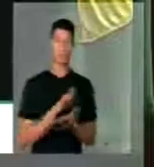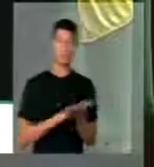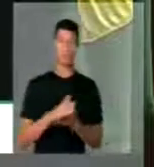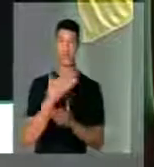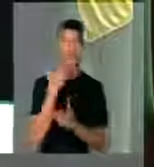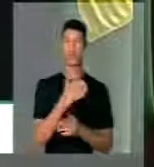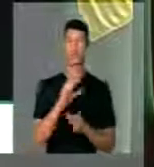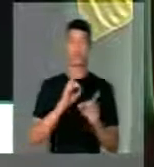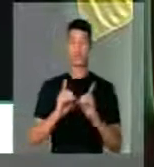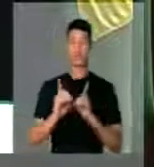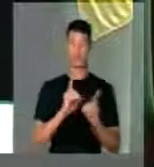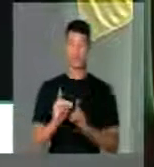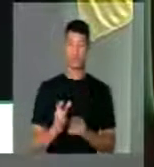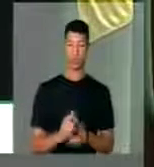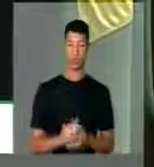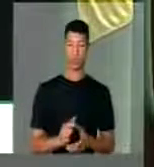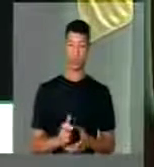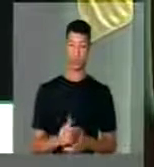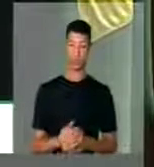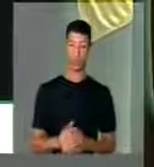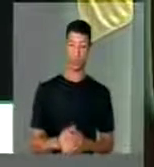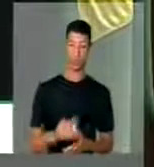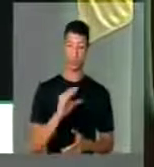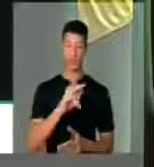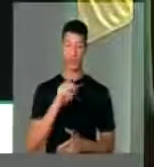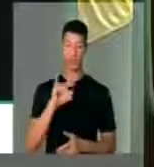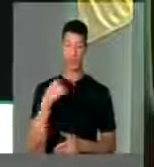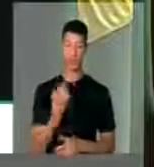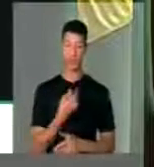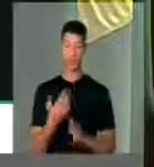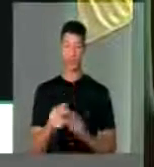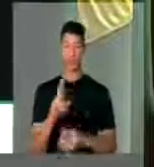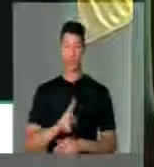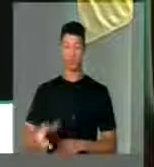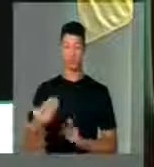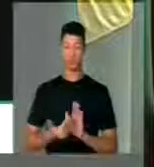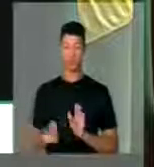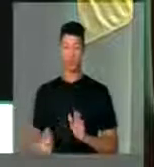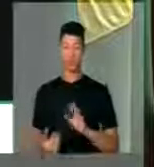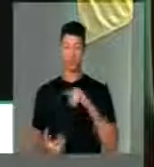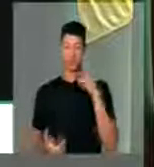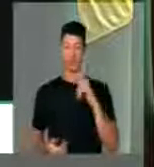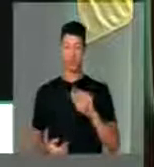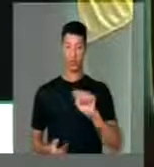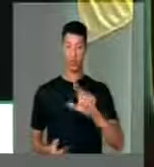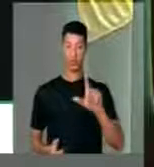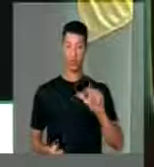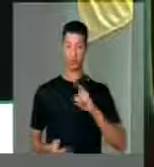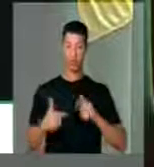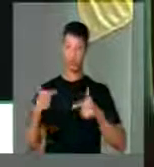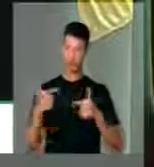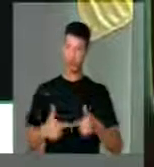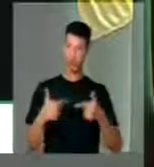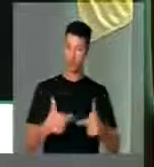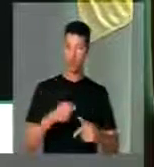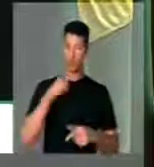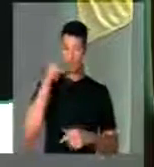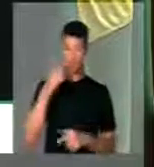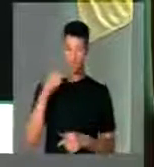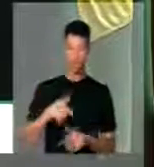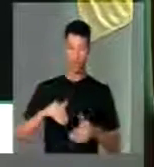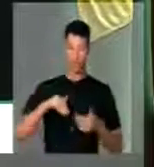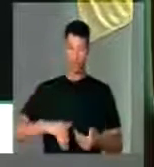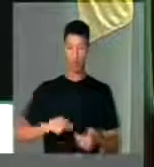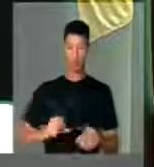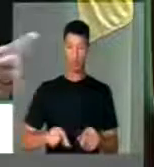tipo de diálogo. A CPI que nós estamos puxando, o deputado Paulo Paim tem lutado no Senado, nós estamos lutando aqui